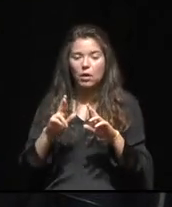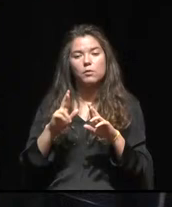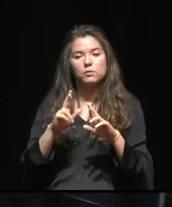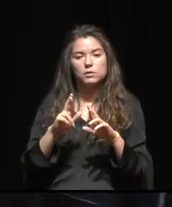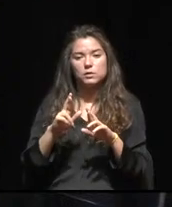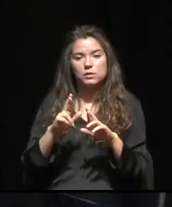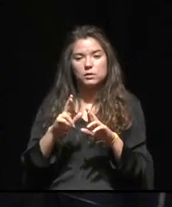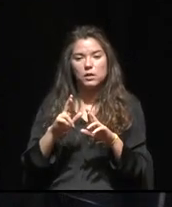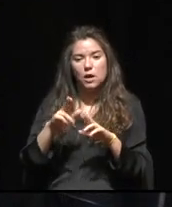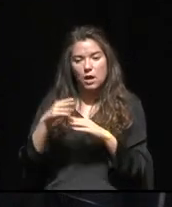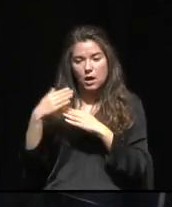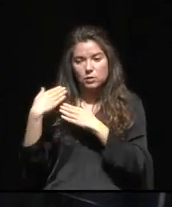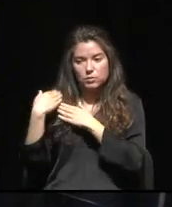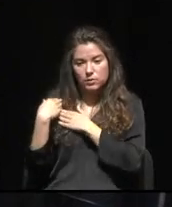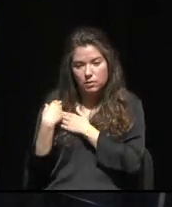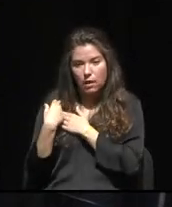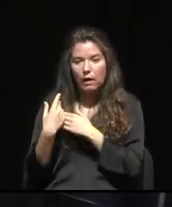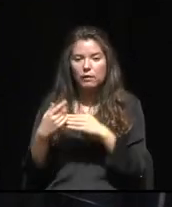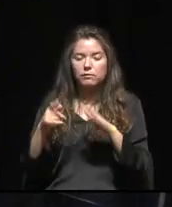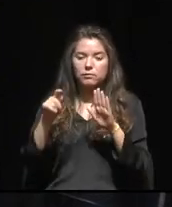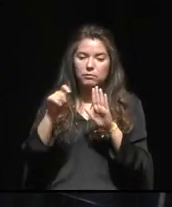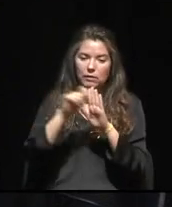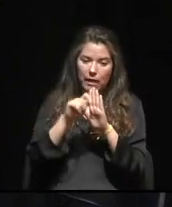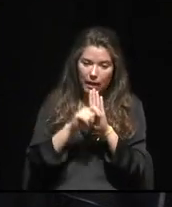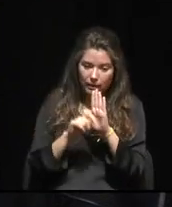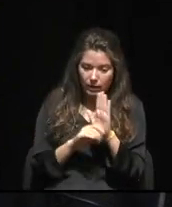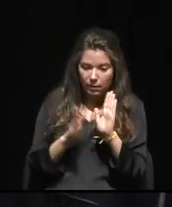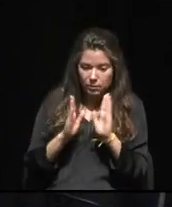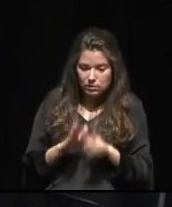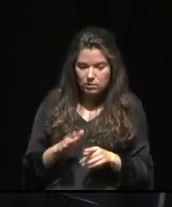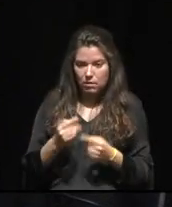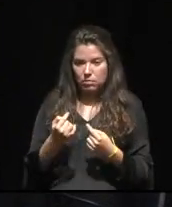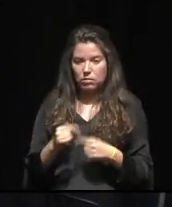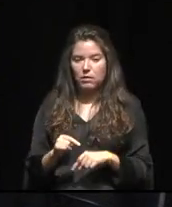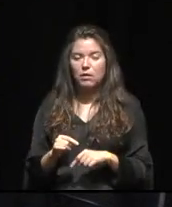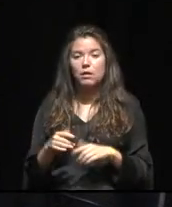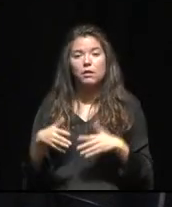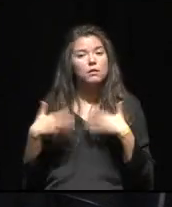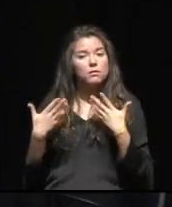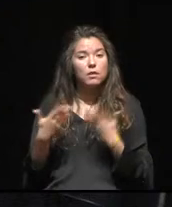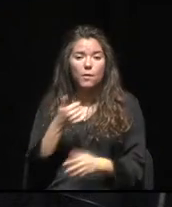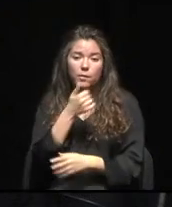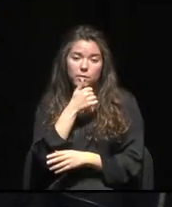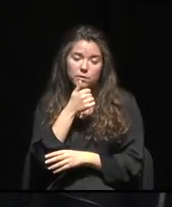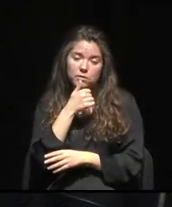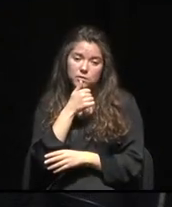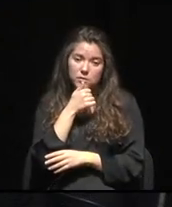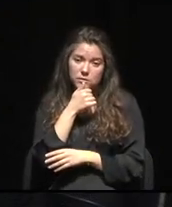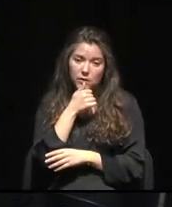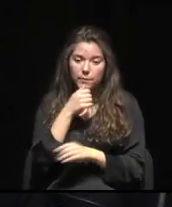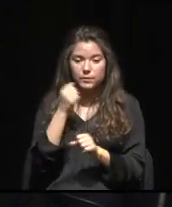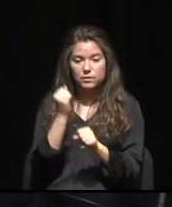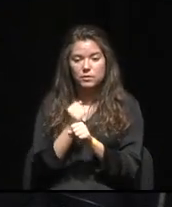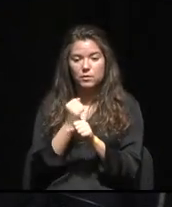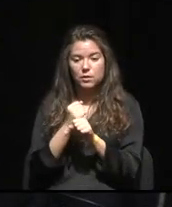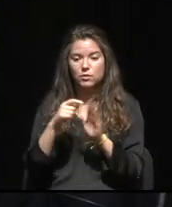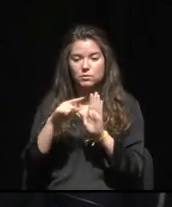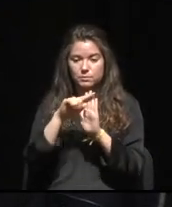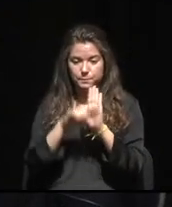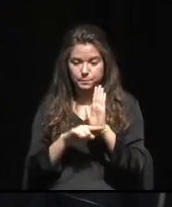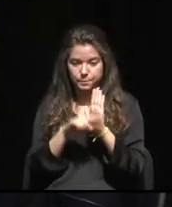as suas obrigações com ética agindo de boa fé no entanto a decisão de reposicionar estes Trabalhadores